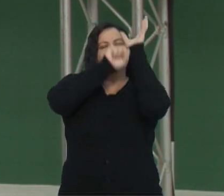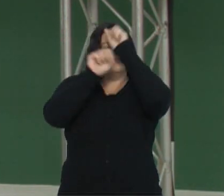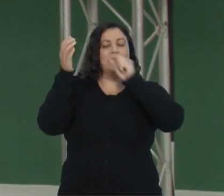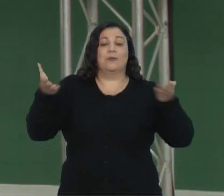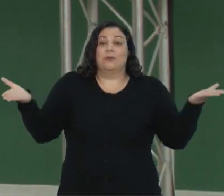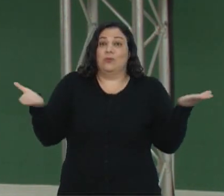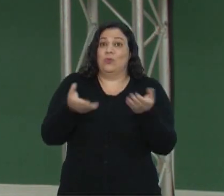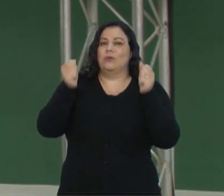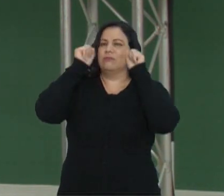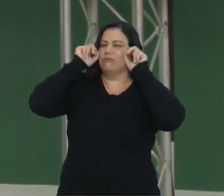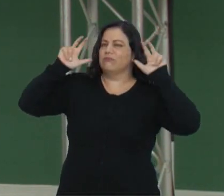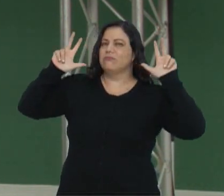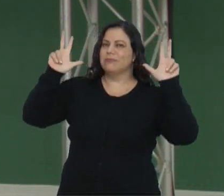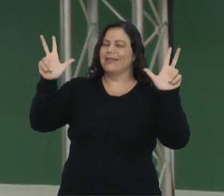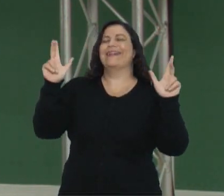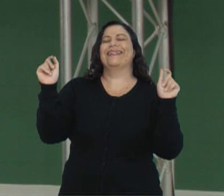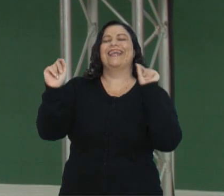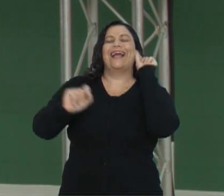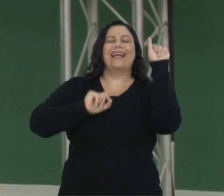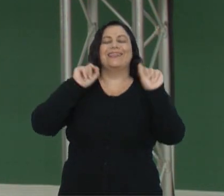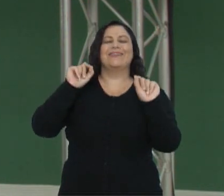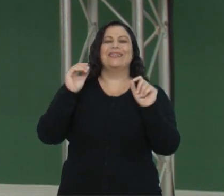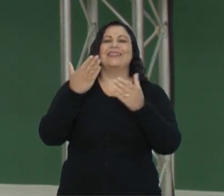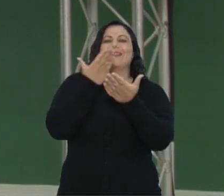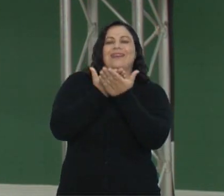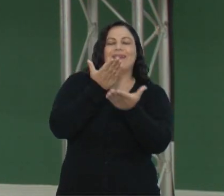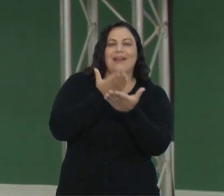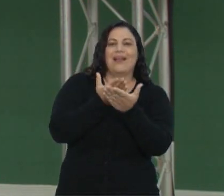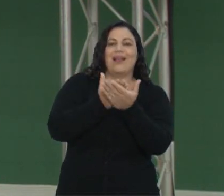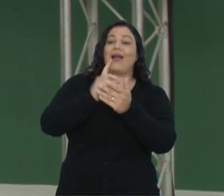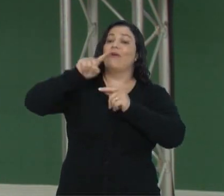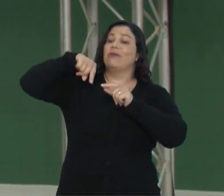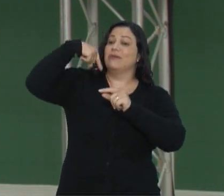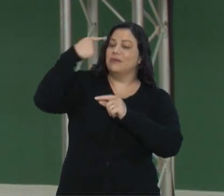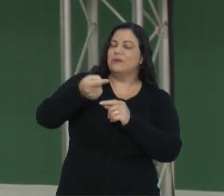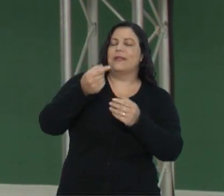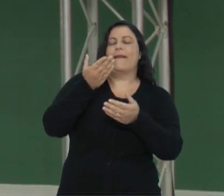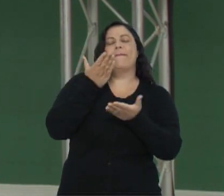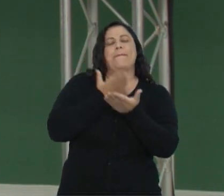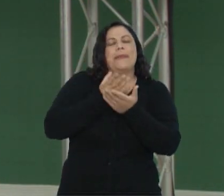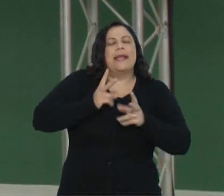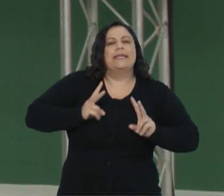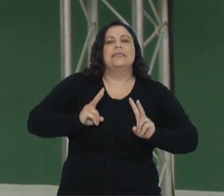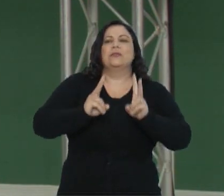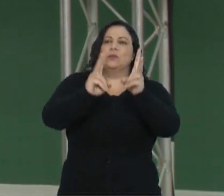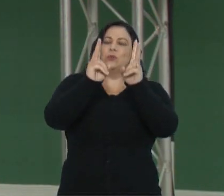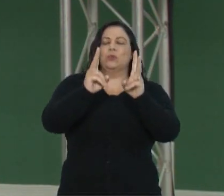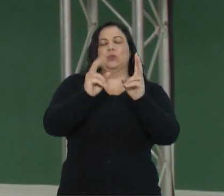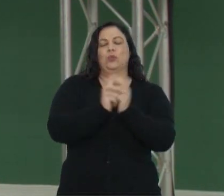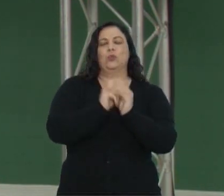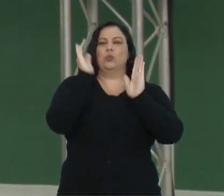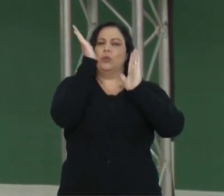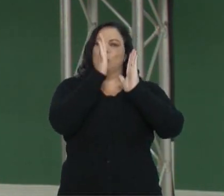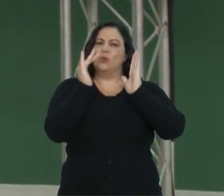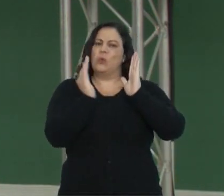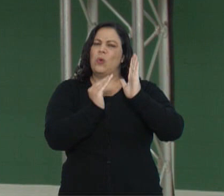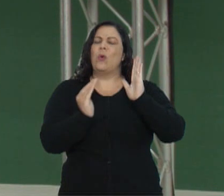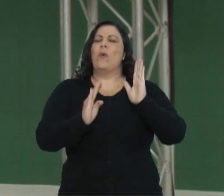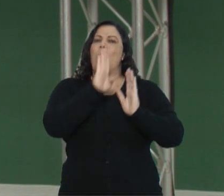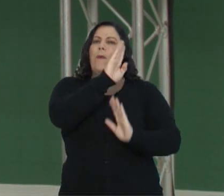que aí a aula que vem a gente tem mais barroco, só que agora a gente volta pro barroco nas artes plásticas, aqui com o